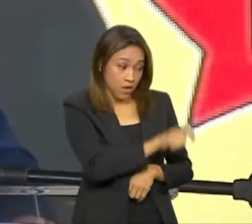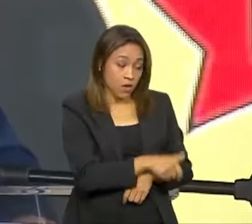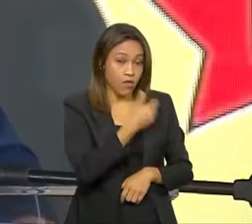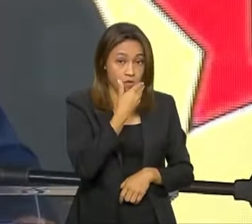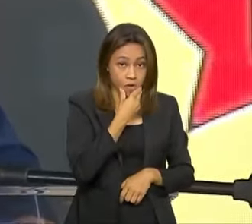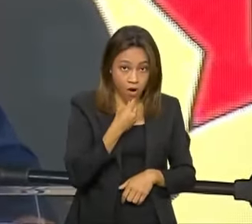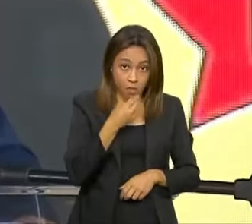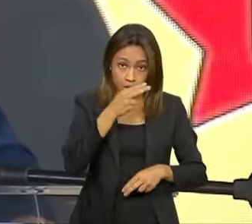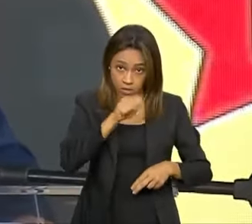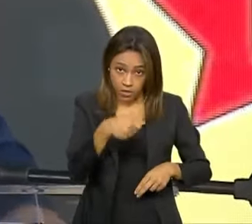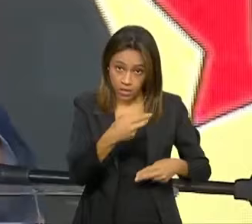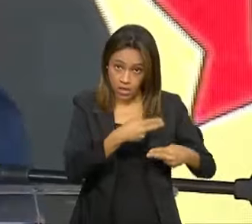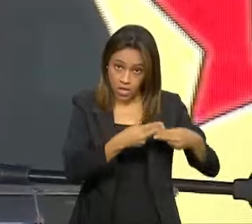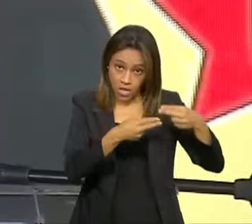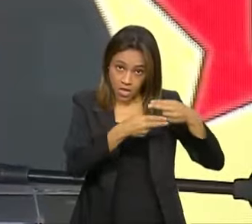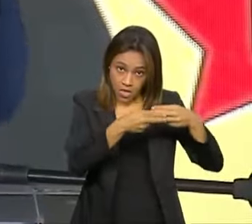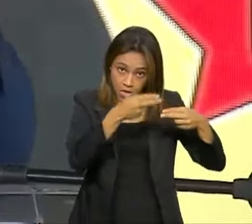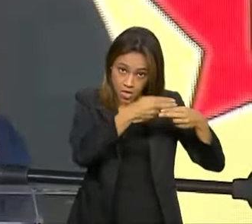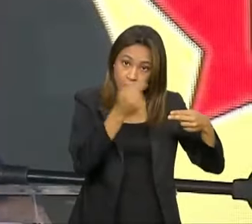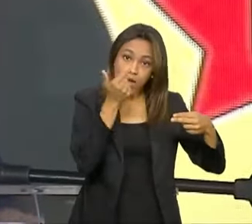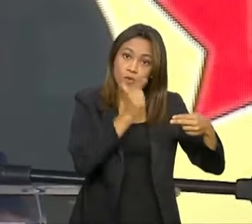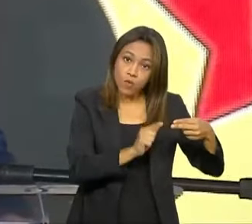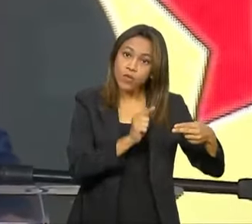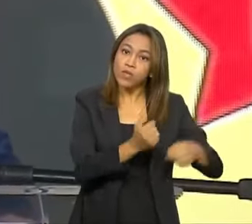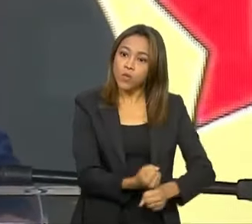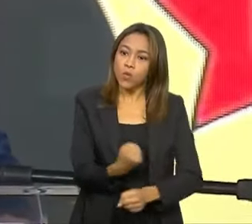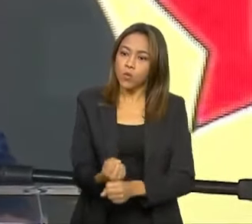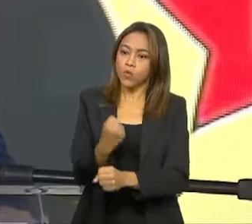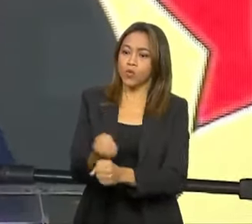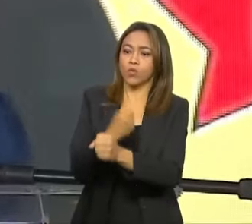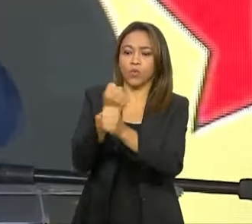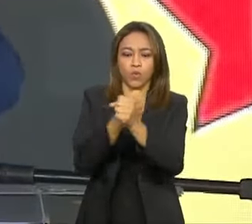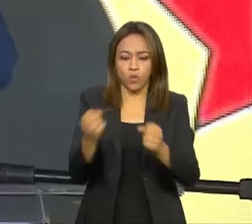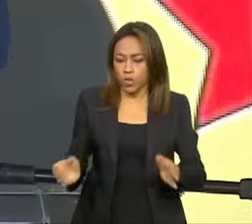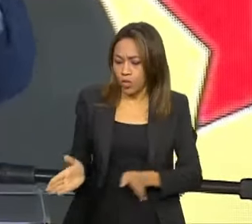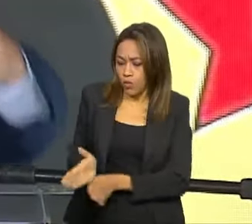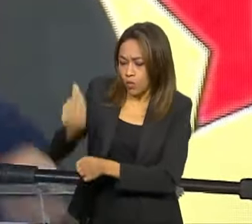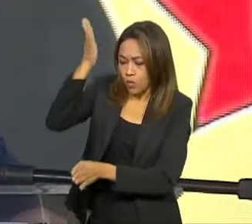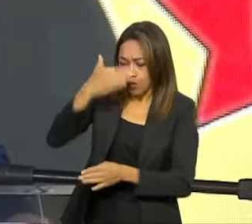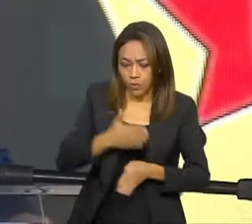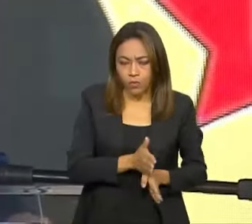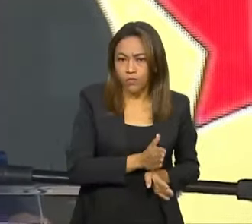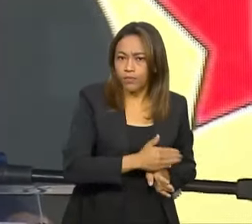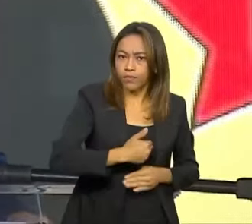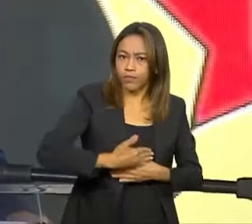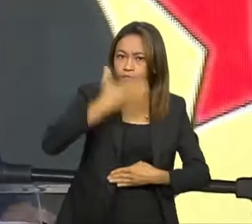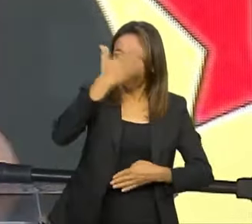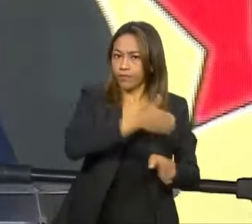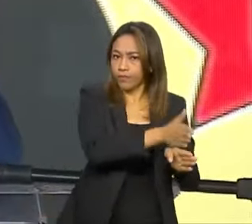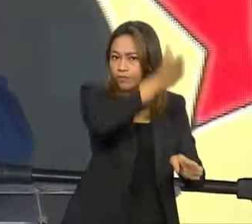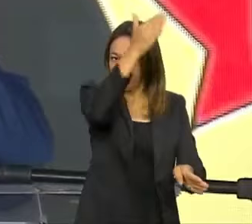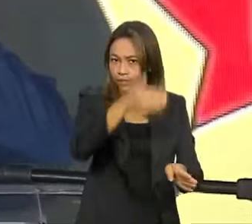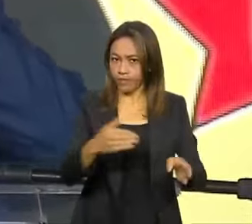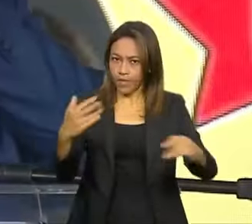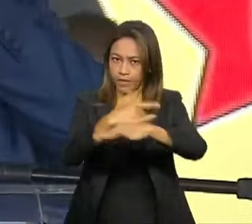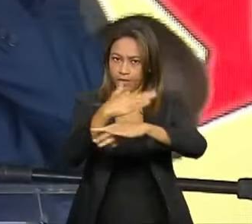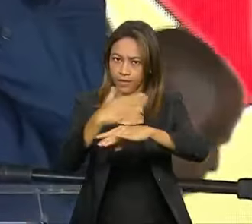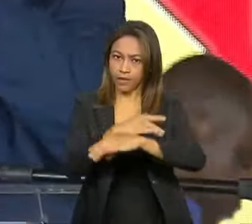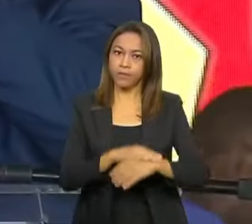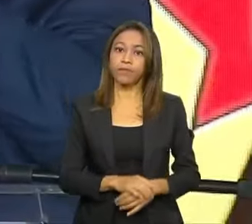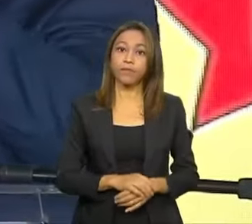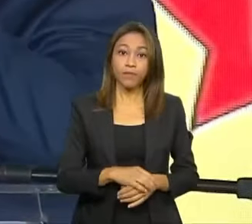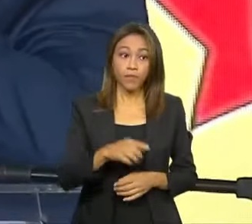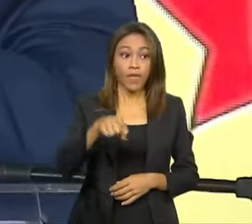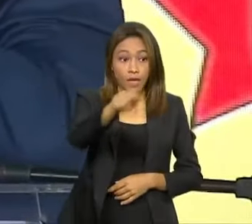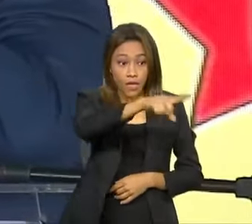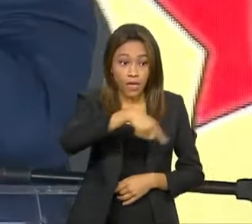Jerusalém, e quando entregou esta obra, via que os seus concidadãos choravam. E